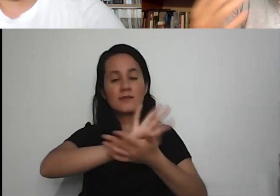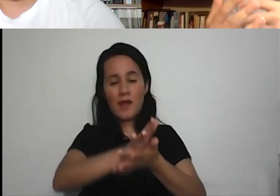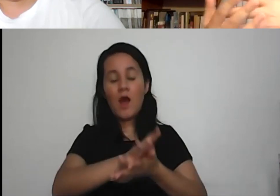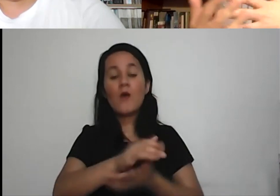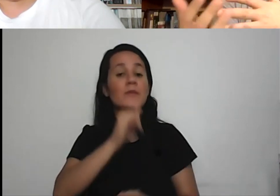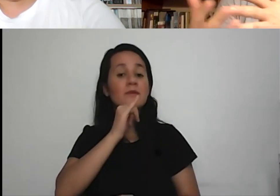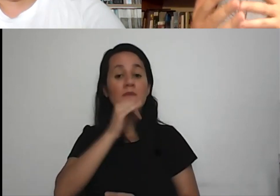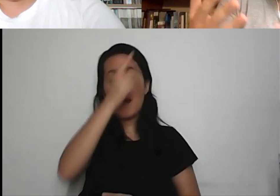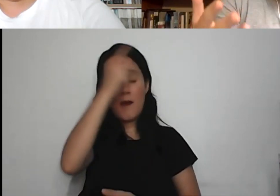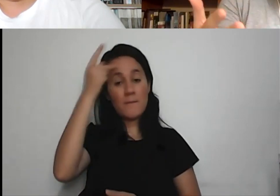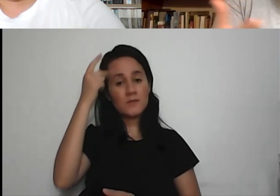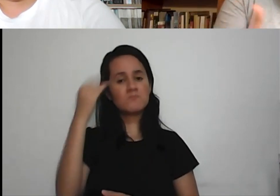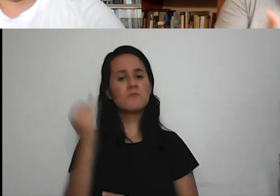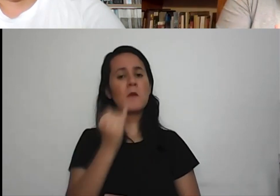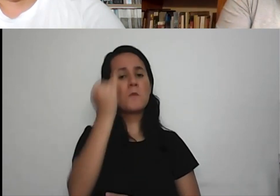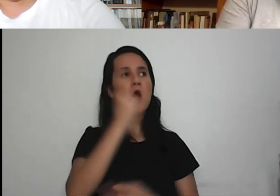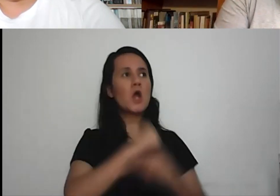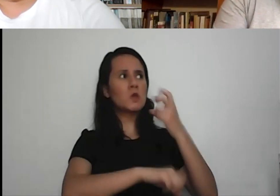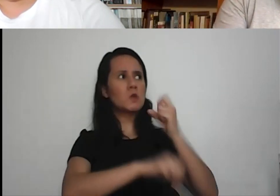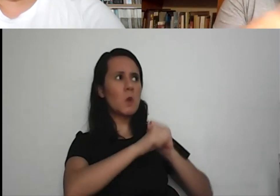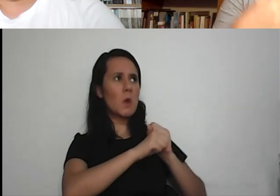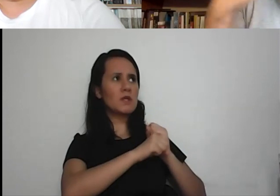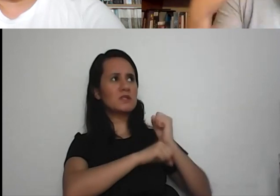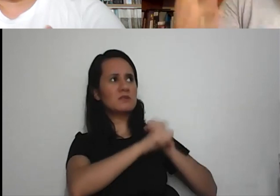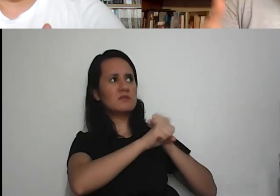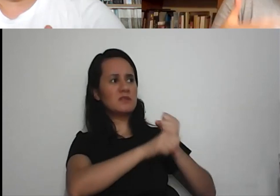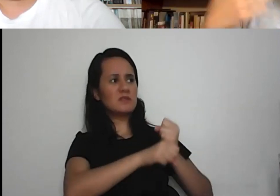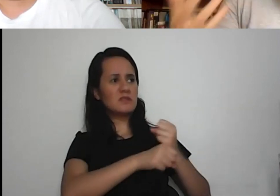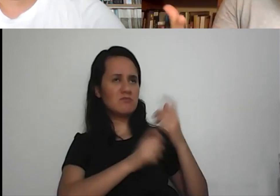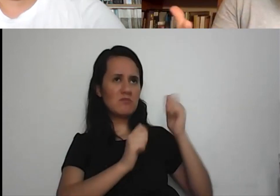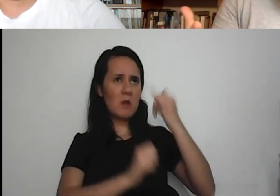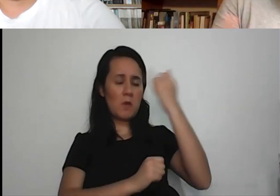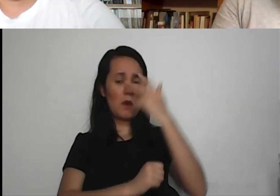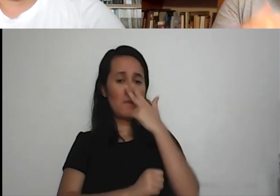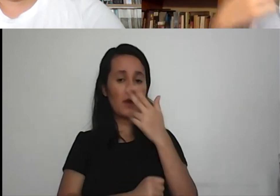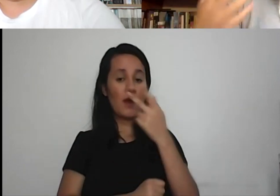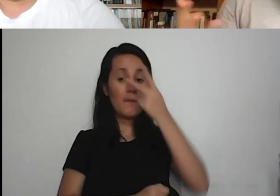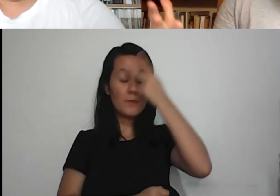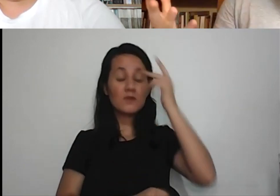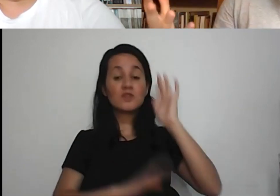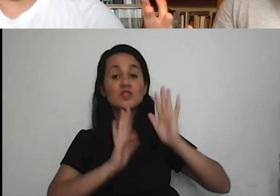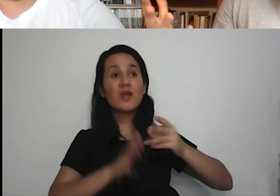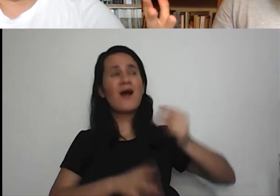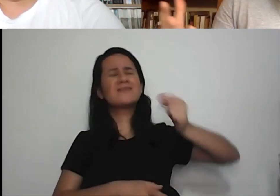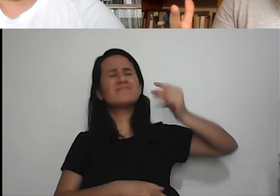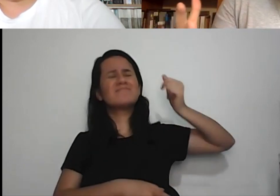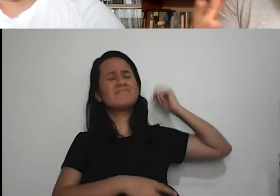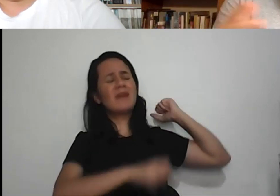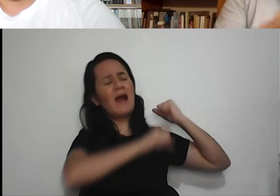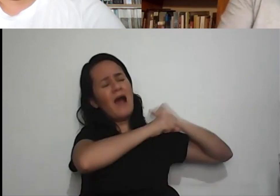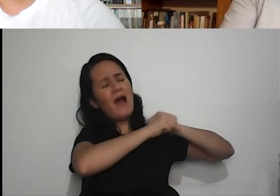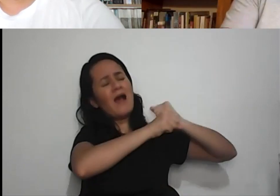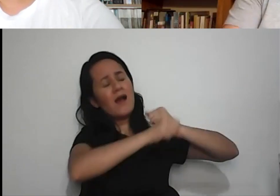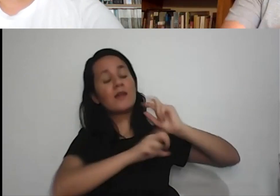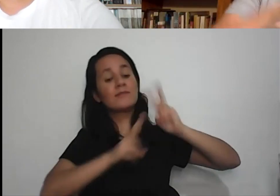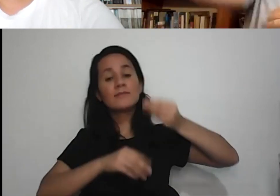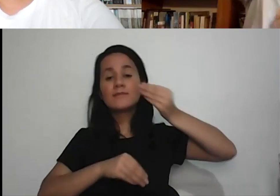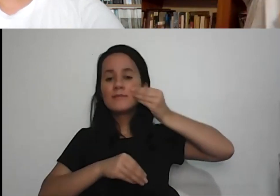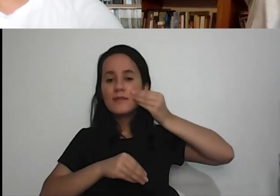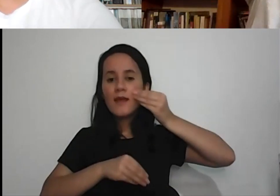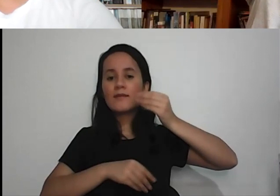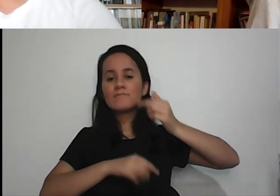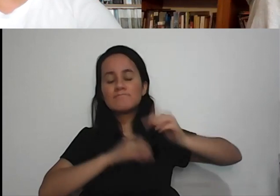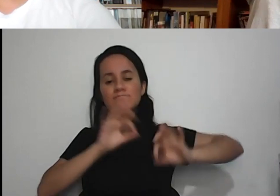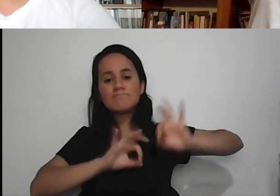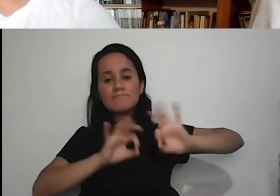parece que se tornou relevante há 2, 3 anos, é um tema que as pessoas já vêm trabalhando há muito tempo. Né? Então... Mas, Marcelo,